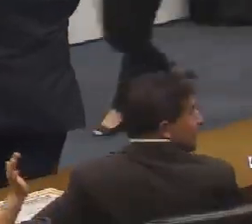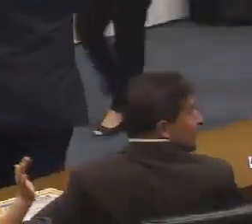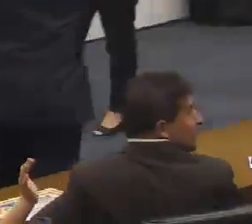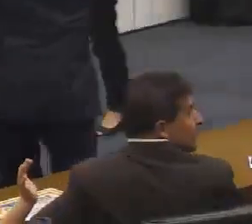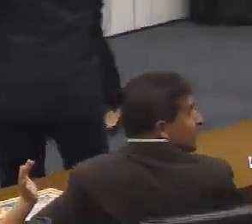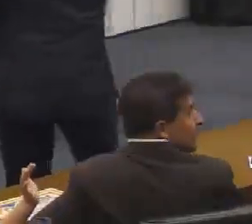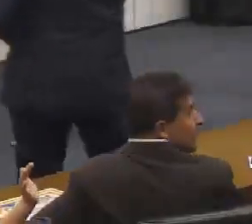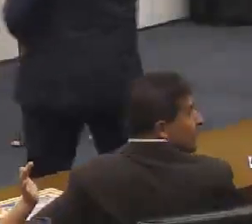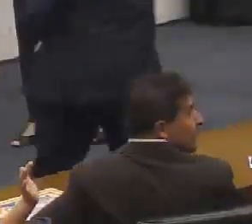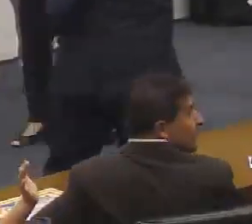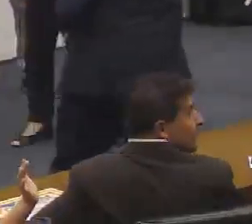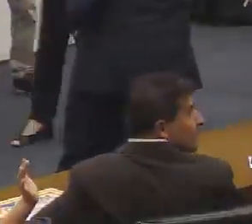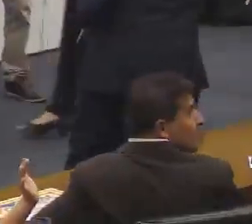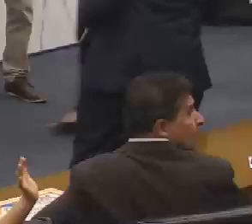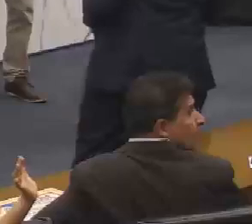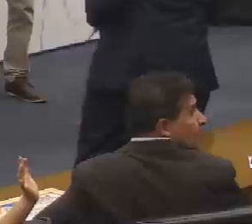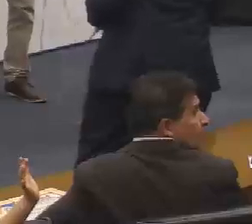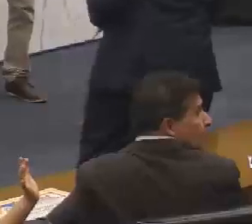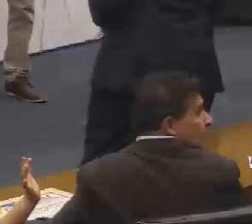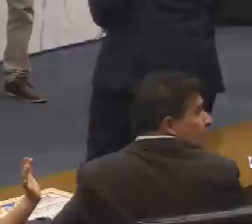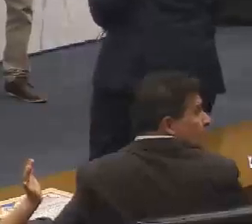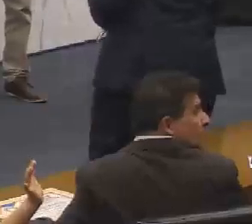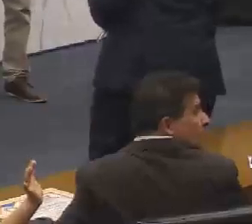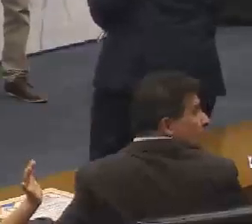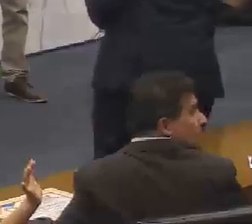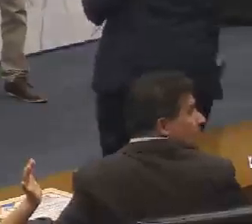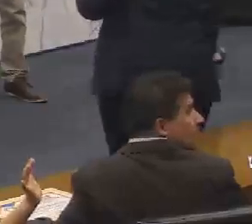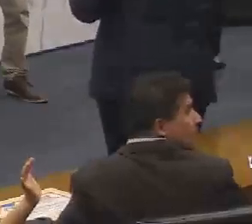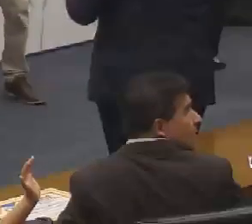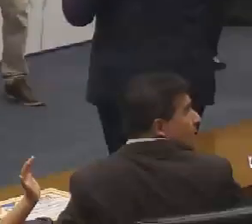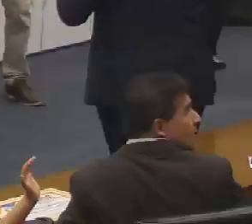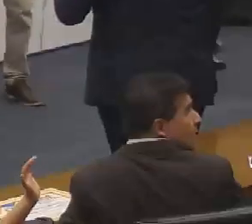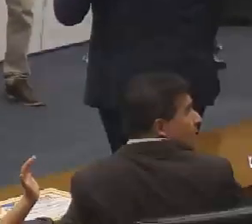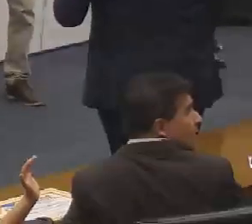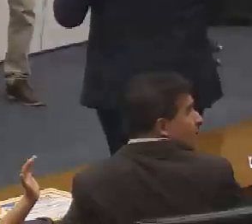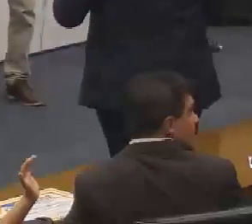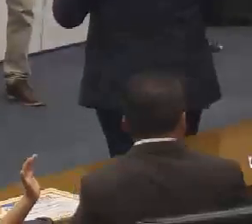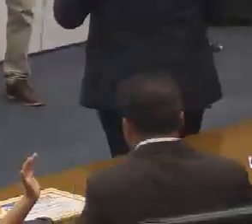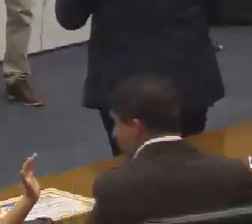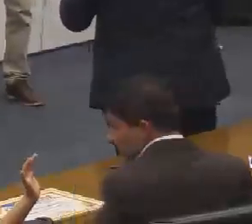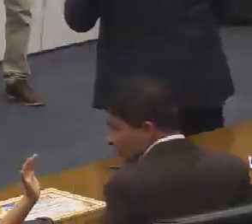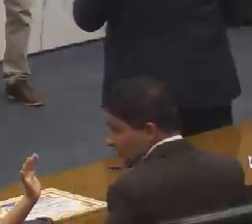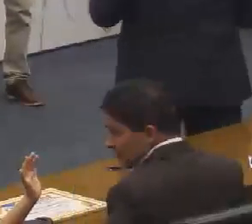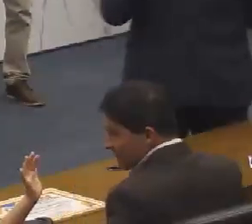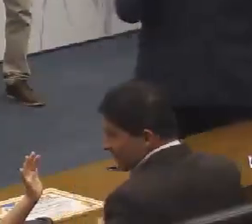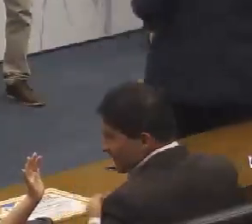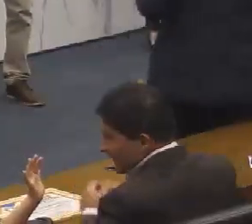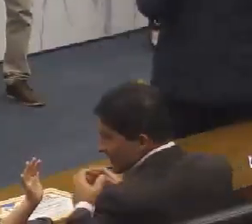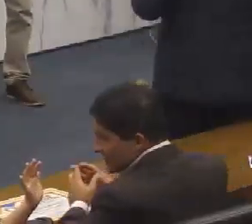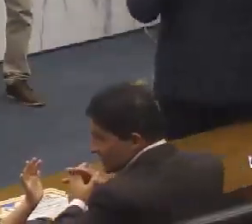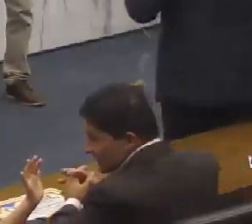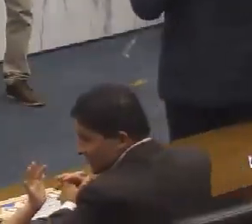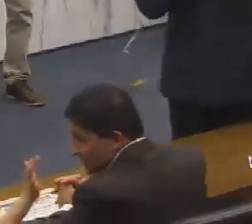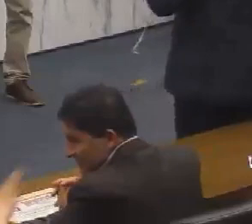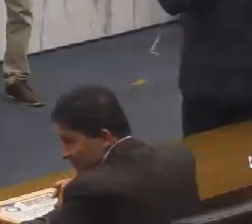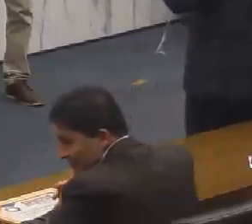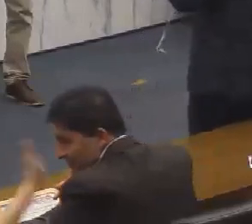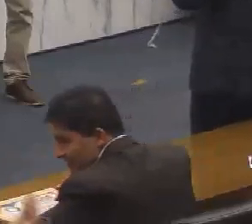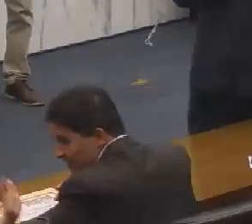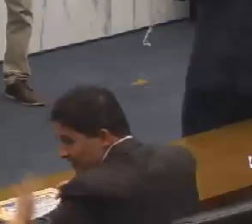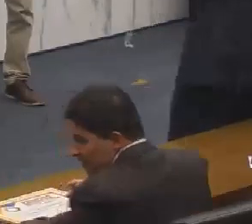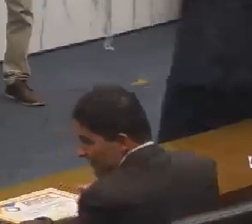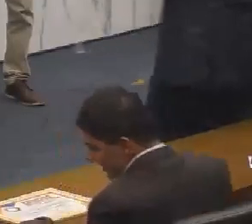É sobre dançar na chuva de vida que cai sobre nós. saber se sentir infinito